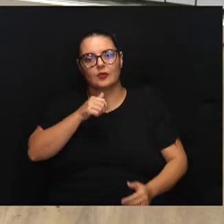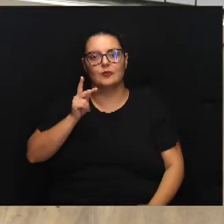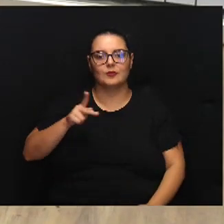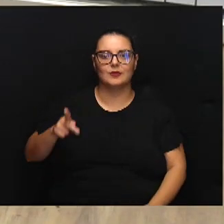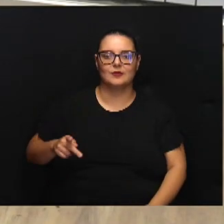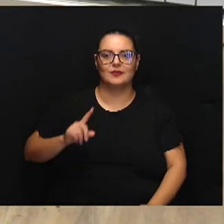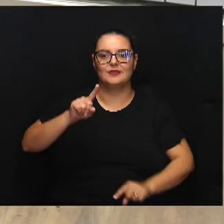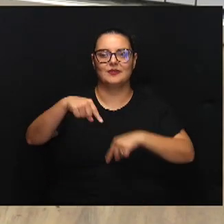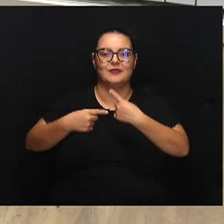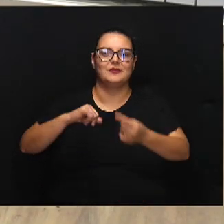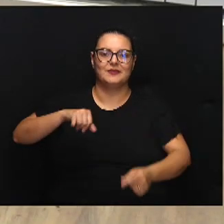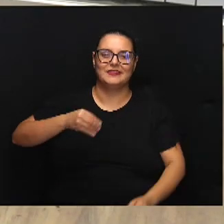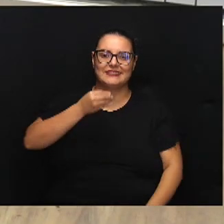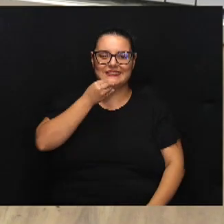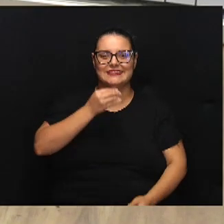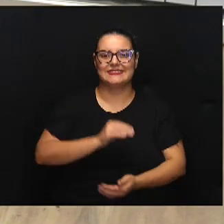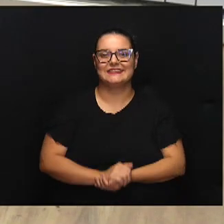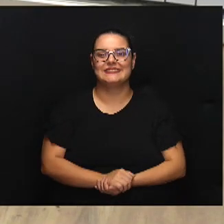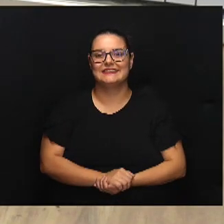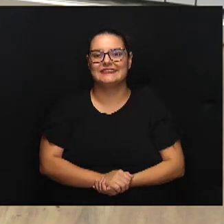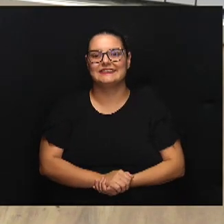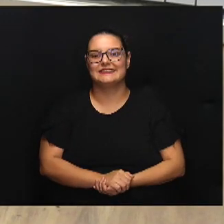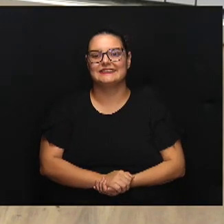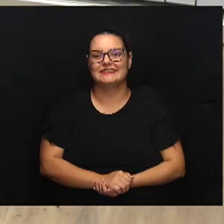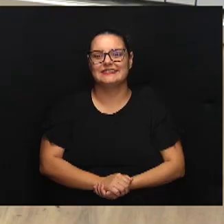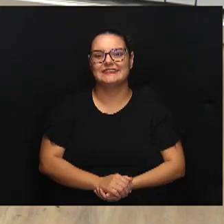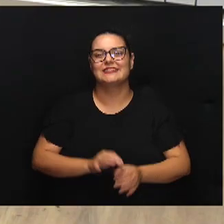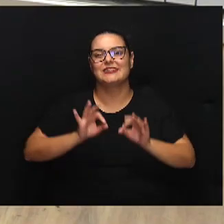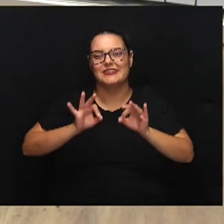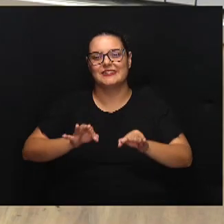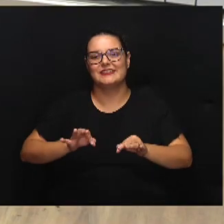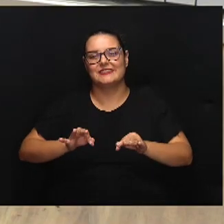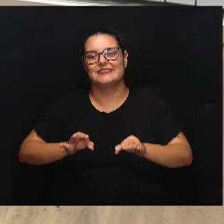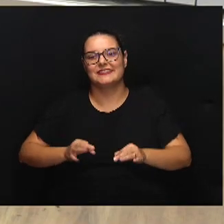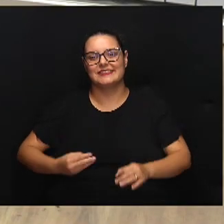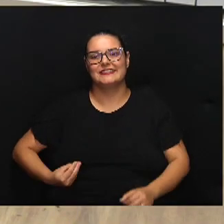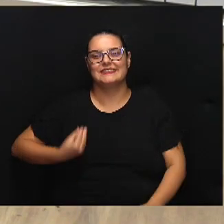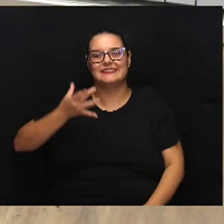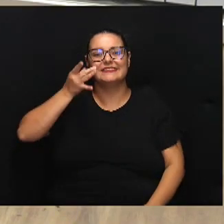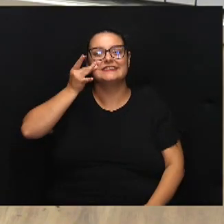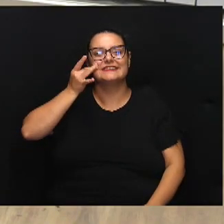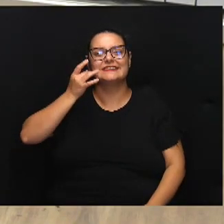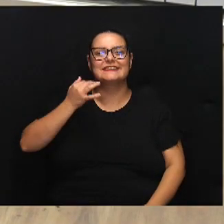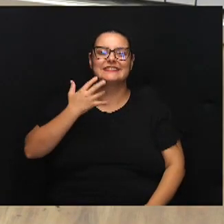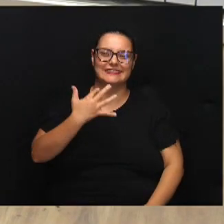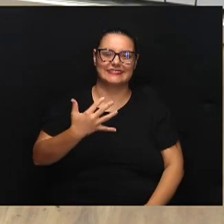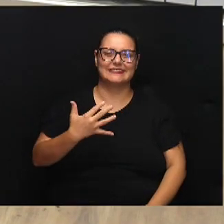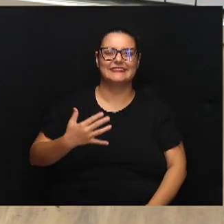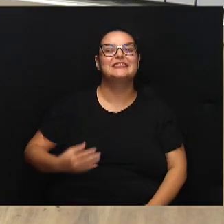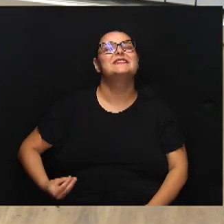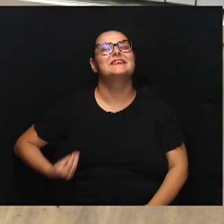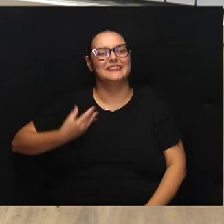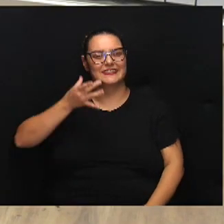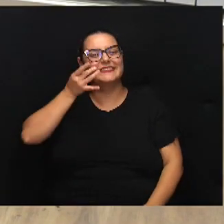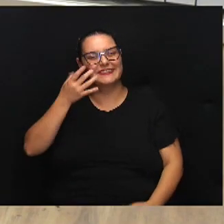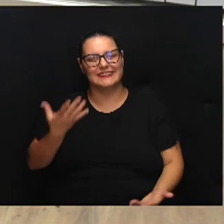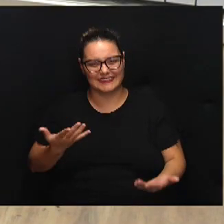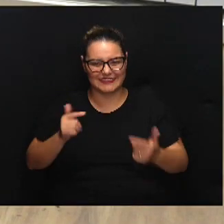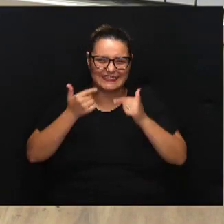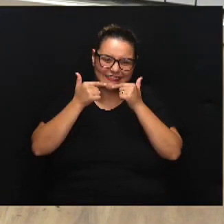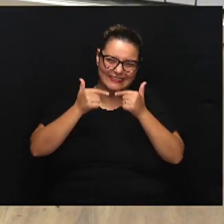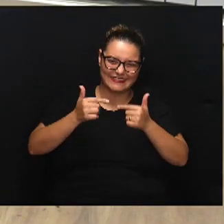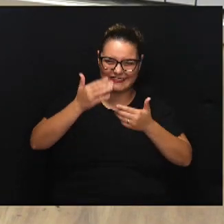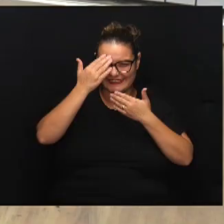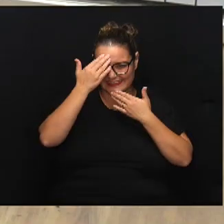uma próxima oportunidade. Com certeza, ao vivo, a cores estamos, mas ao vivo, então.